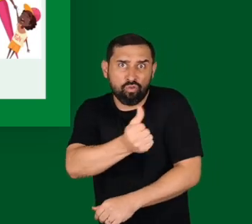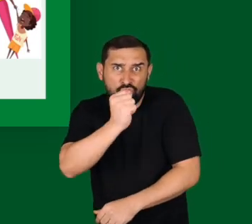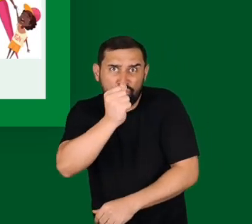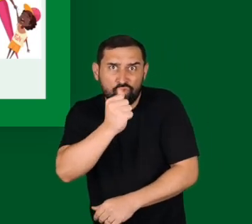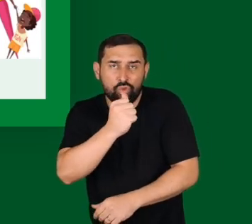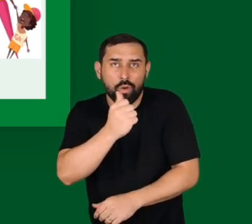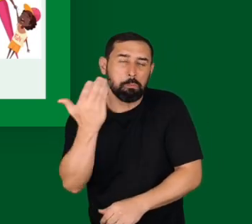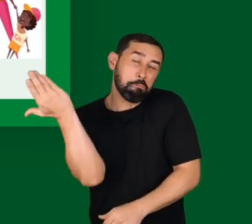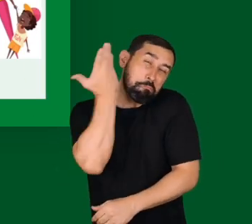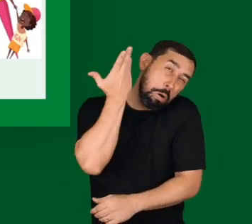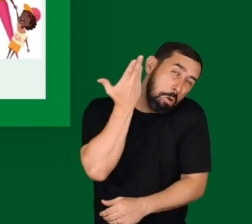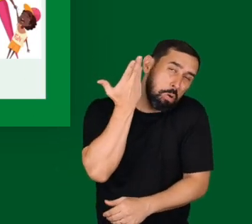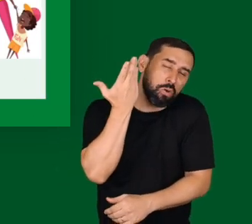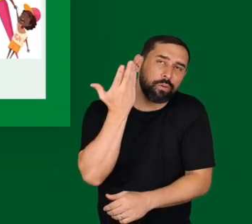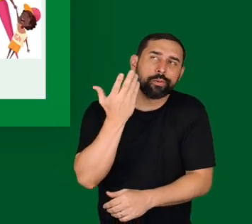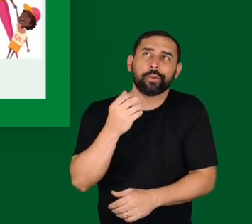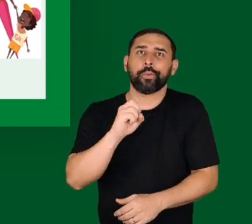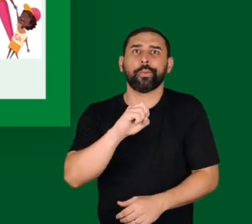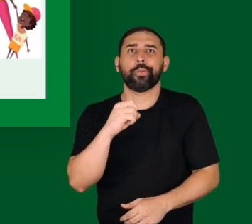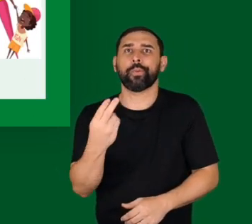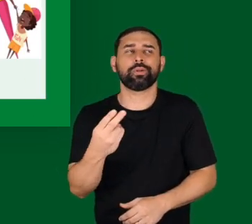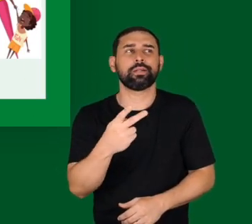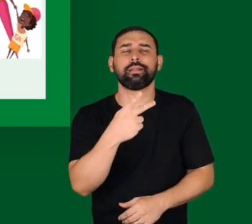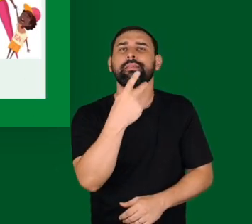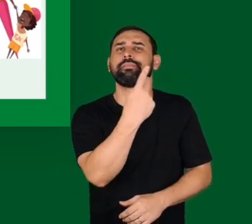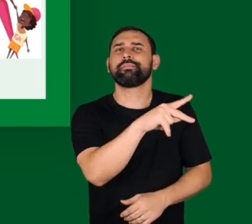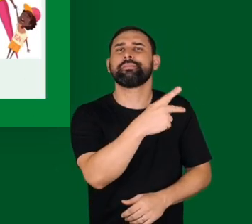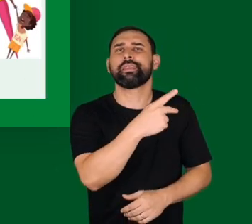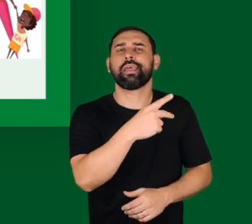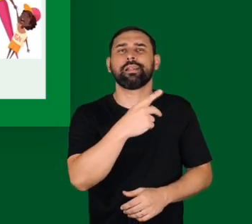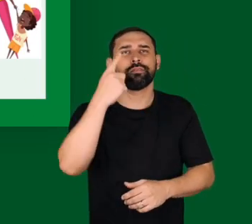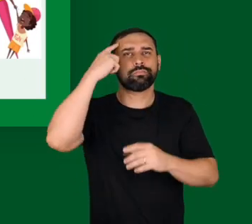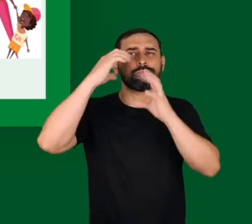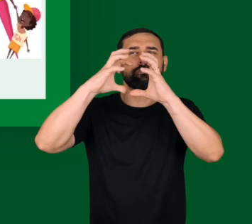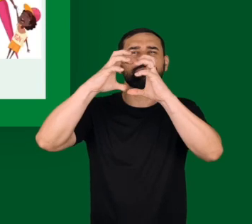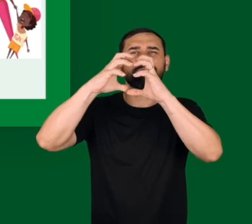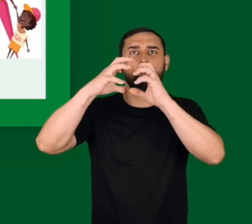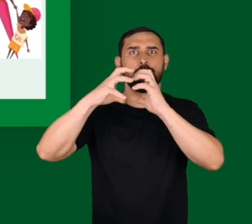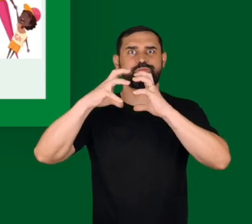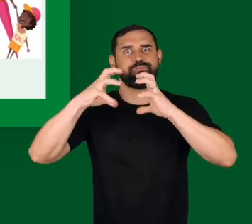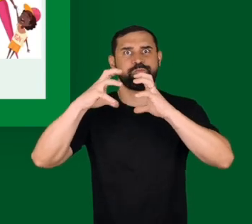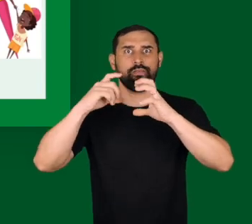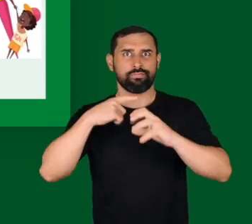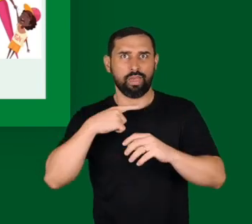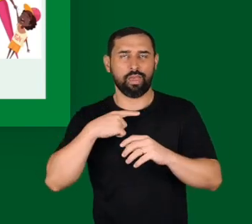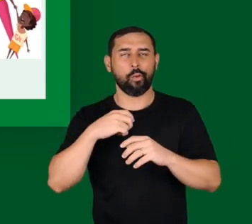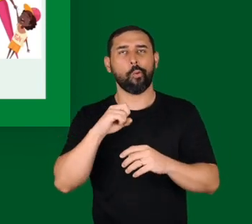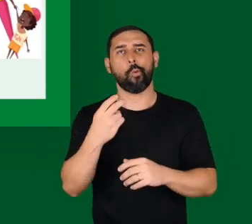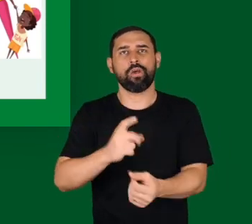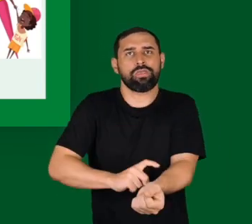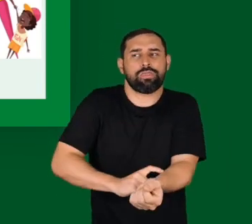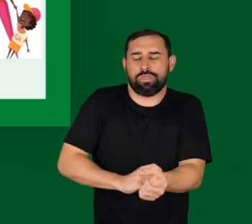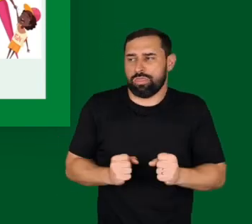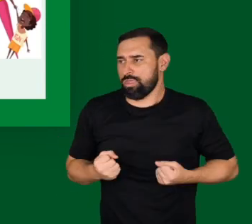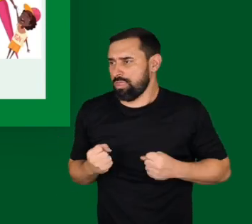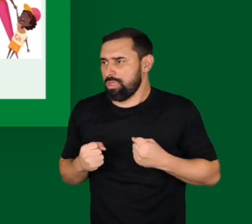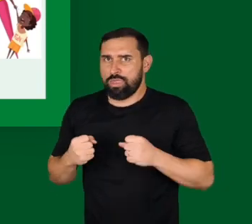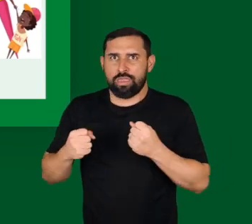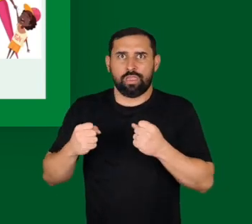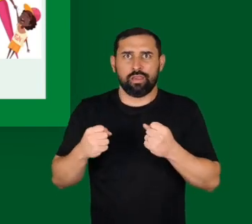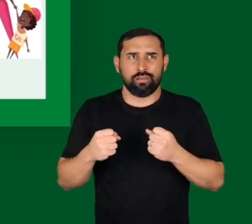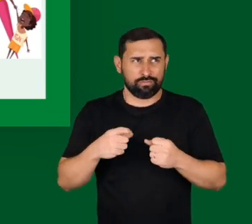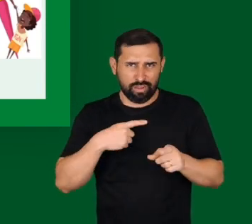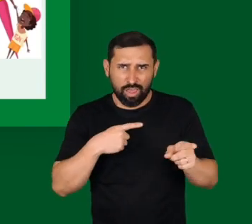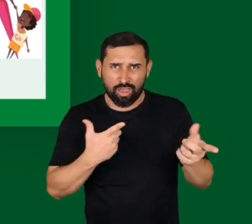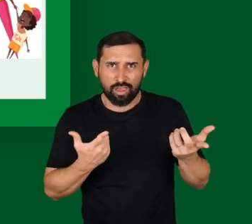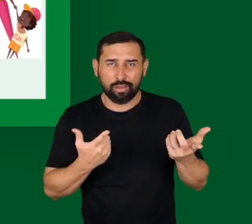álcool, trauma, tem alguma questão sobre história de cefaleia, irritabilidade, está vomitando,